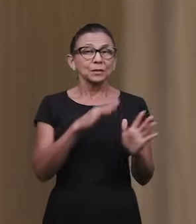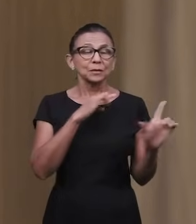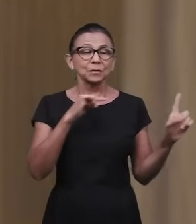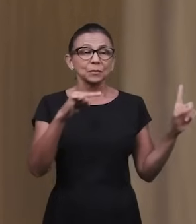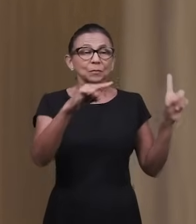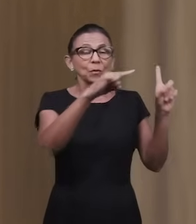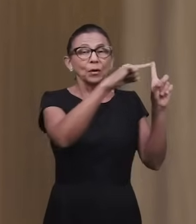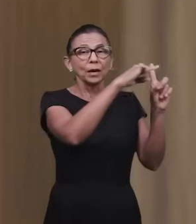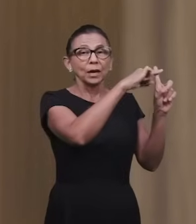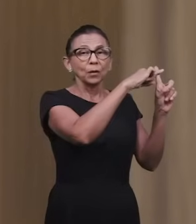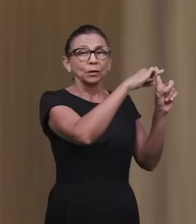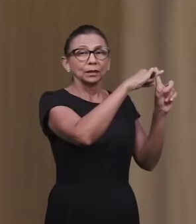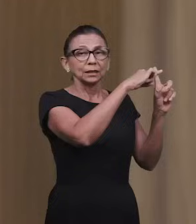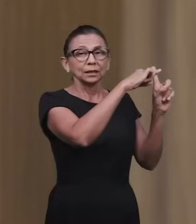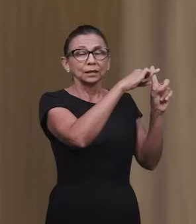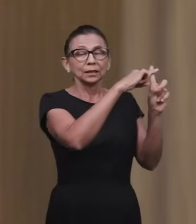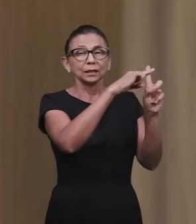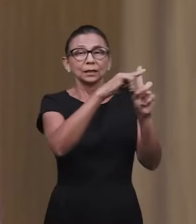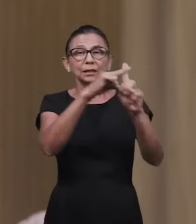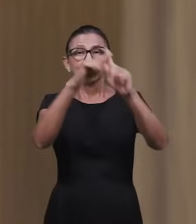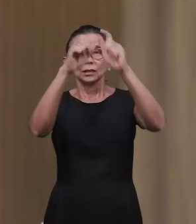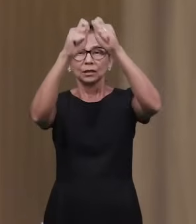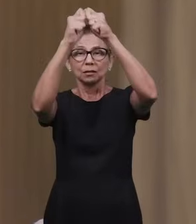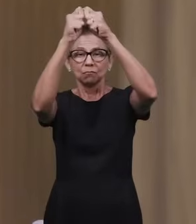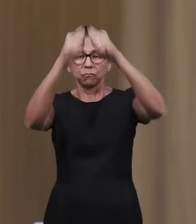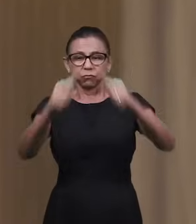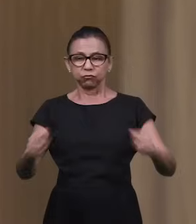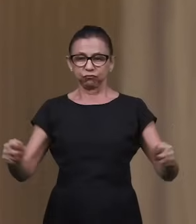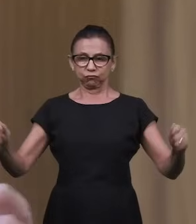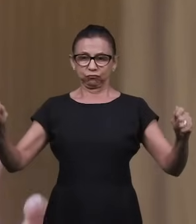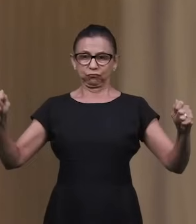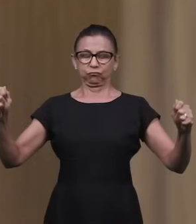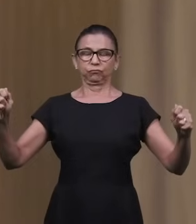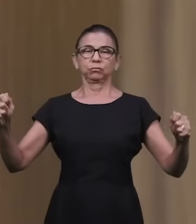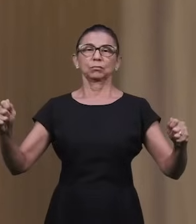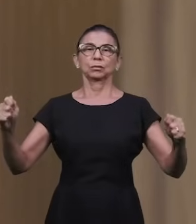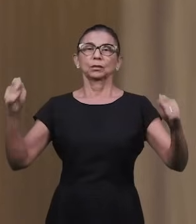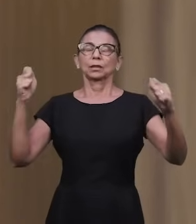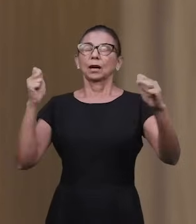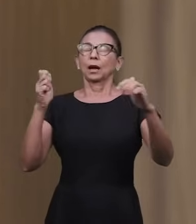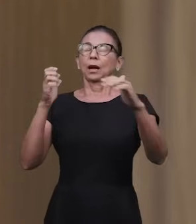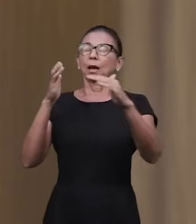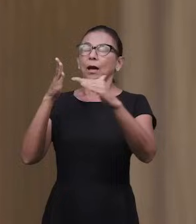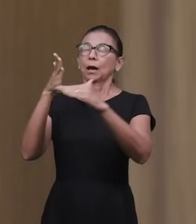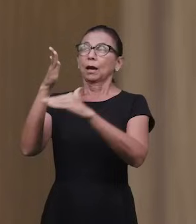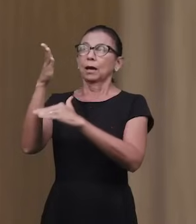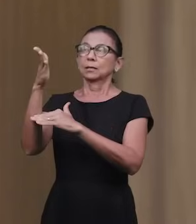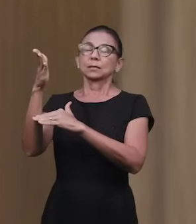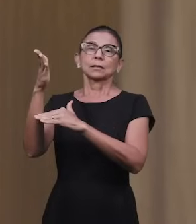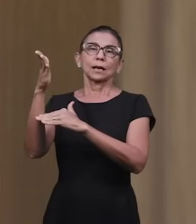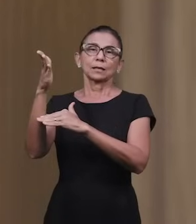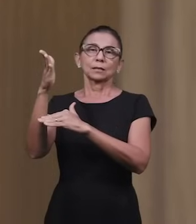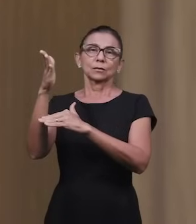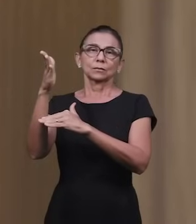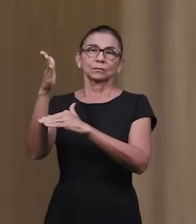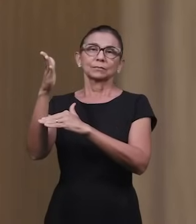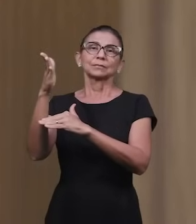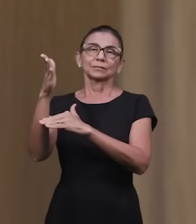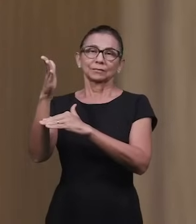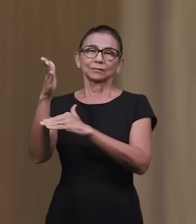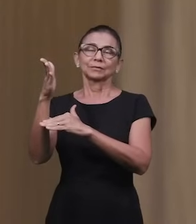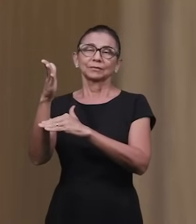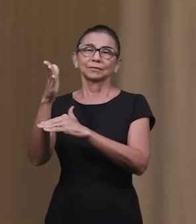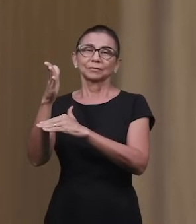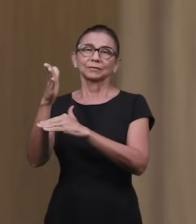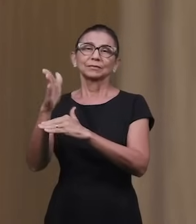se rasgou e, portanto, o acesso à presença do Senhor passou a ser um acesso direto. Então